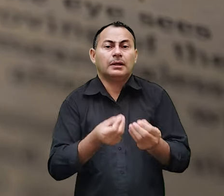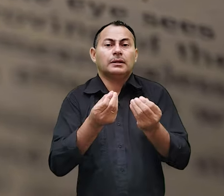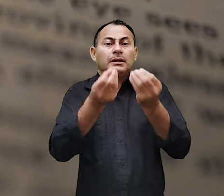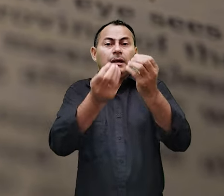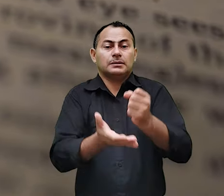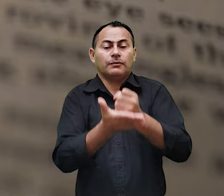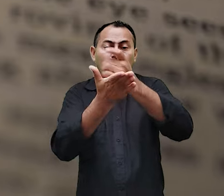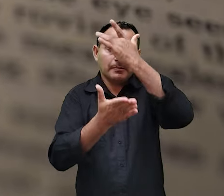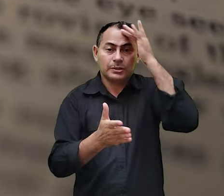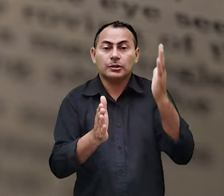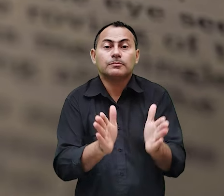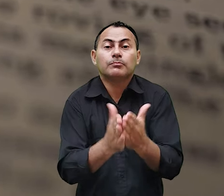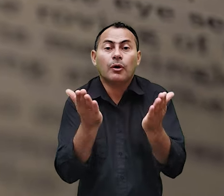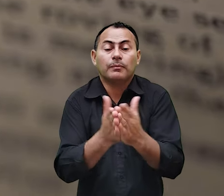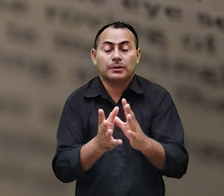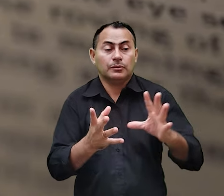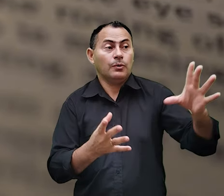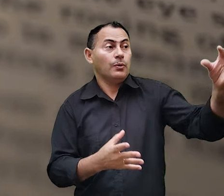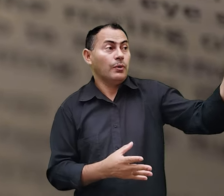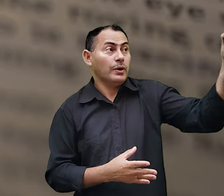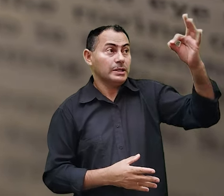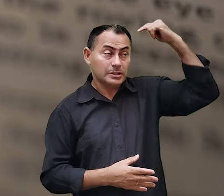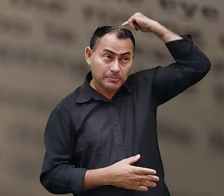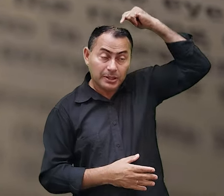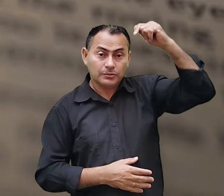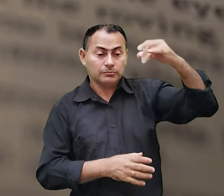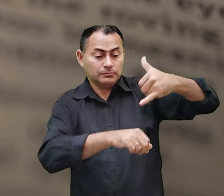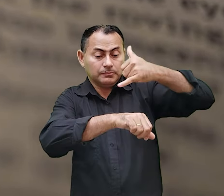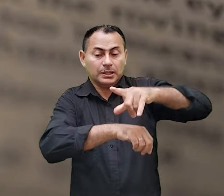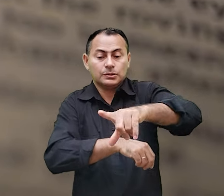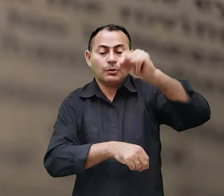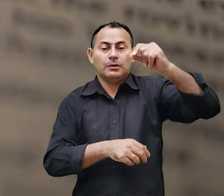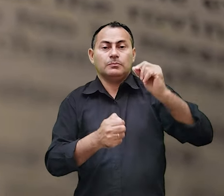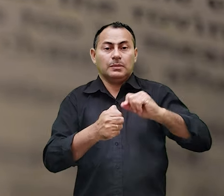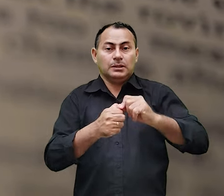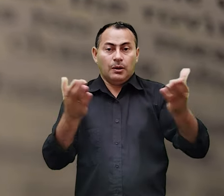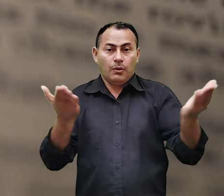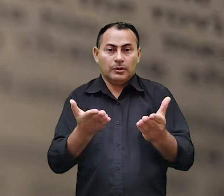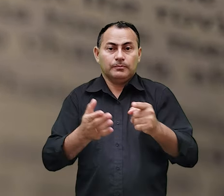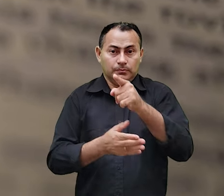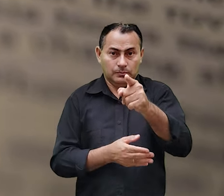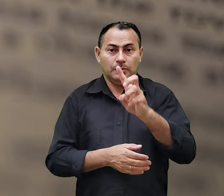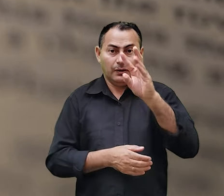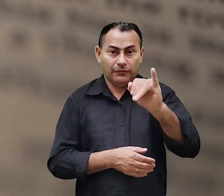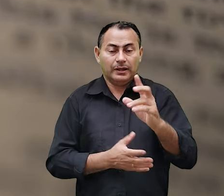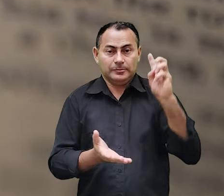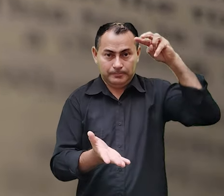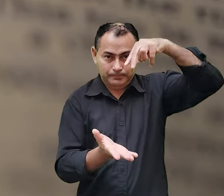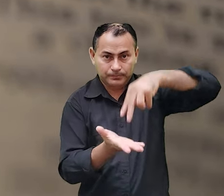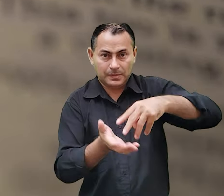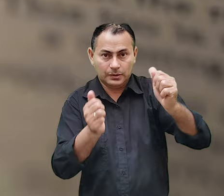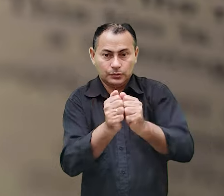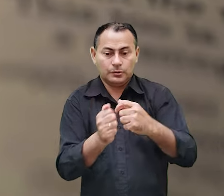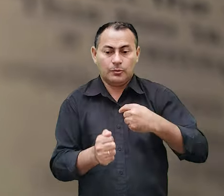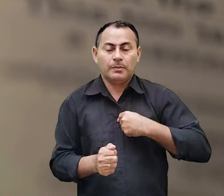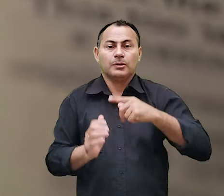quebrantados. Eu vim trazer salvação aos pobres. O Espírito do Senhor me ungiu para fazer isso. E agora? Você vai participar comigo